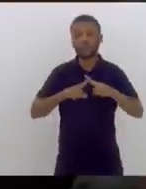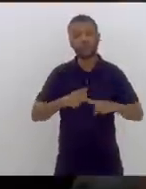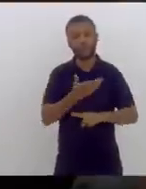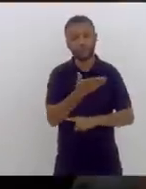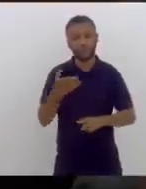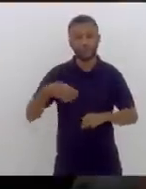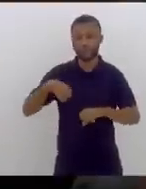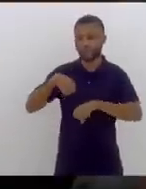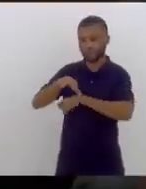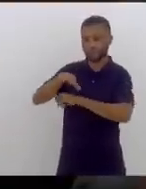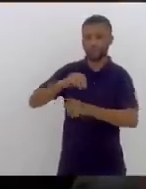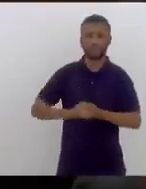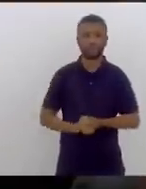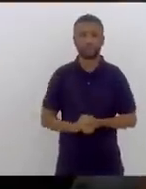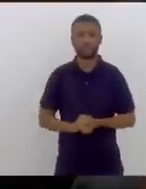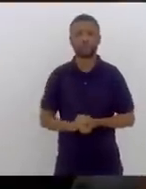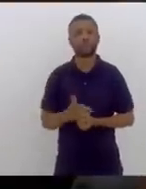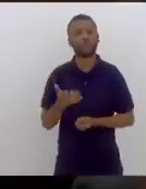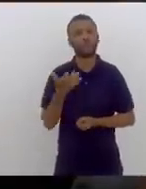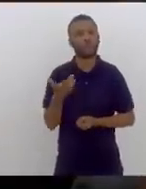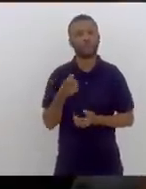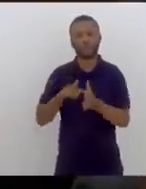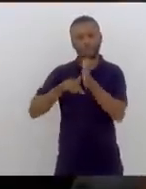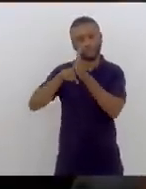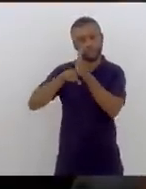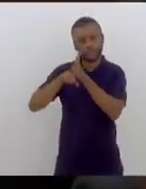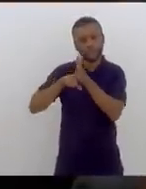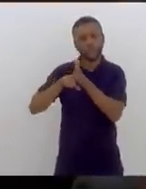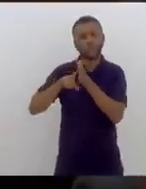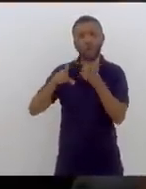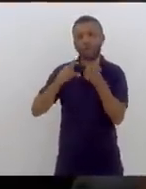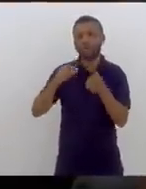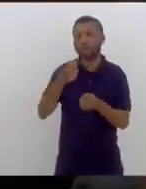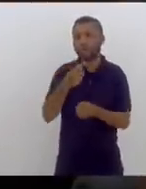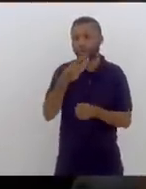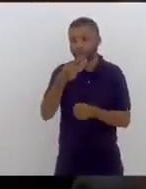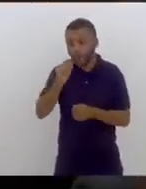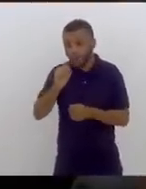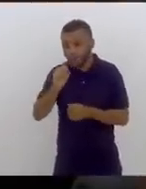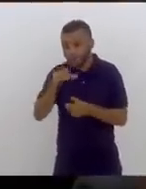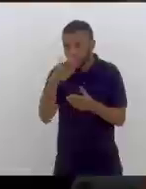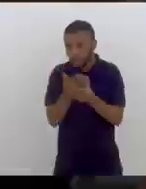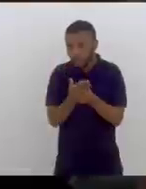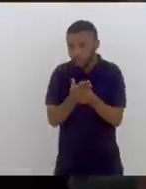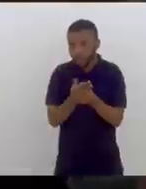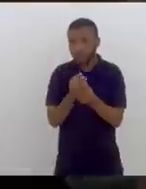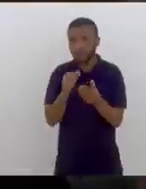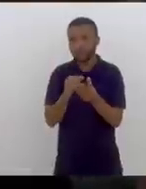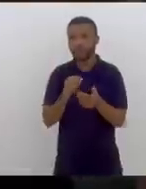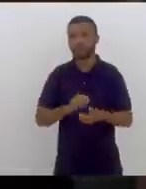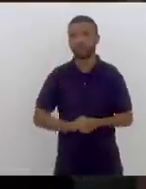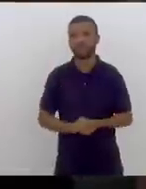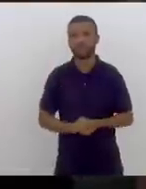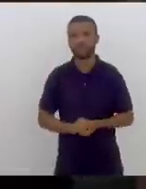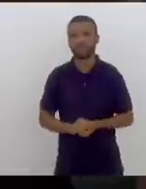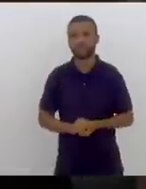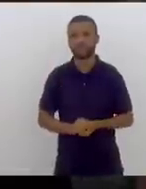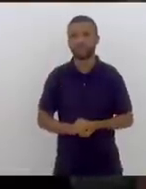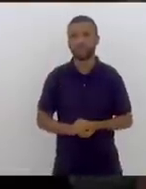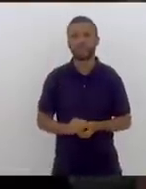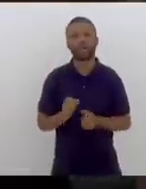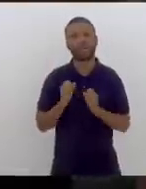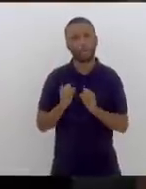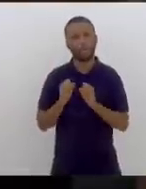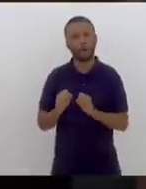eu quero eu tava pesquisando aqui artigo 138 do Código Processo Civil fala do amigo escure aquele que pode